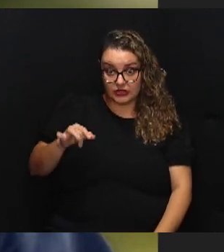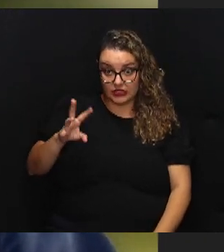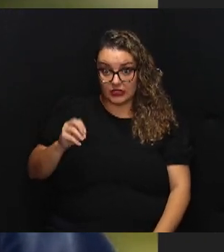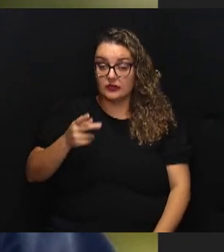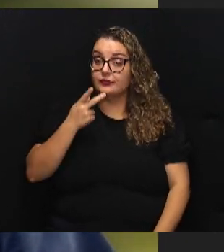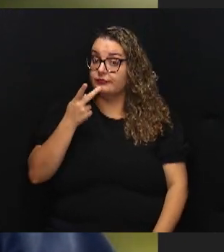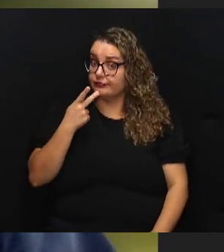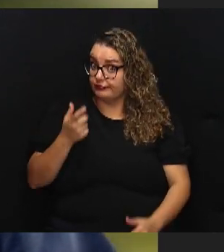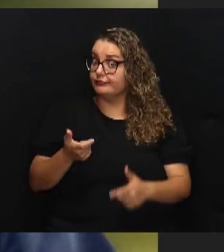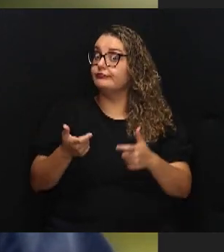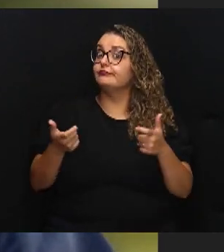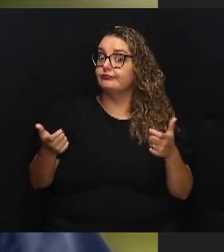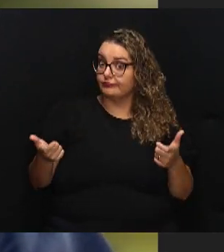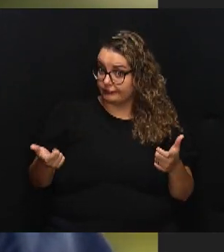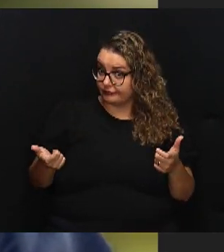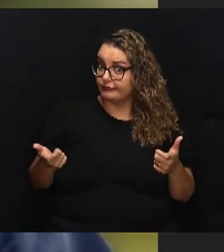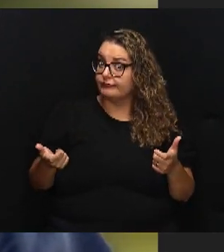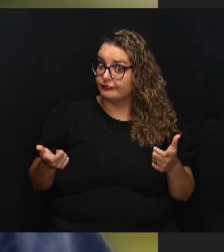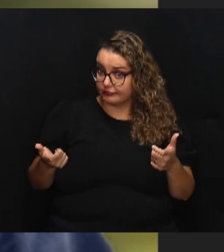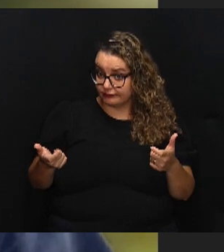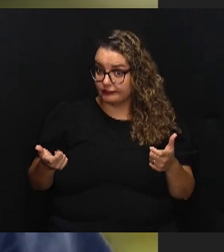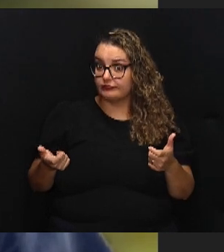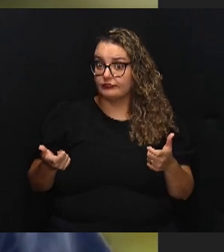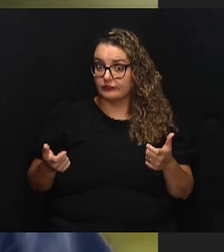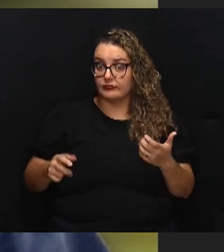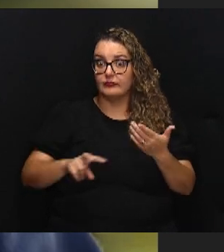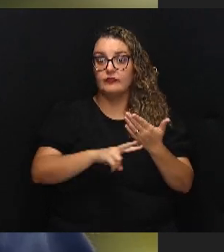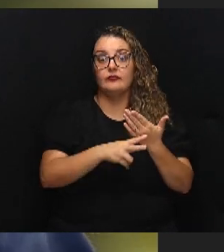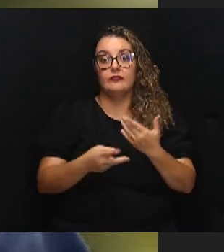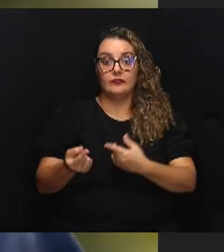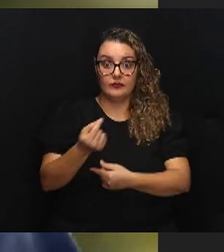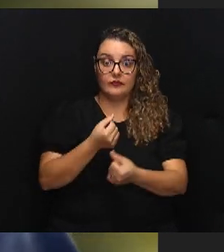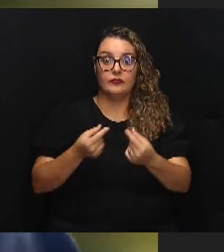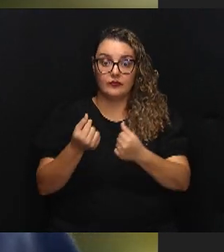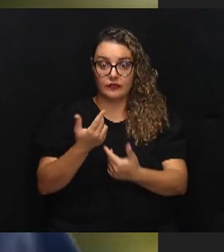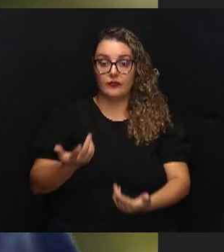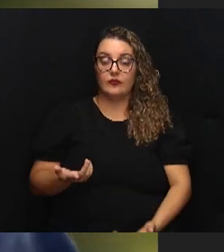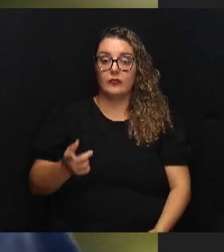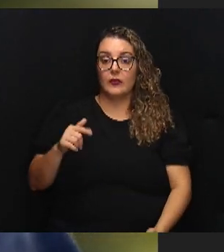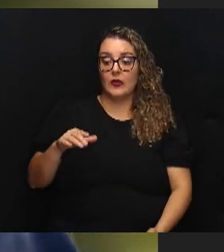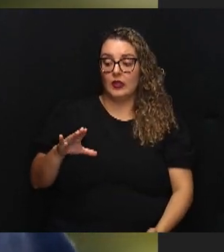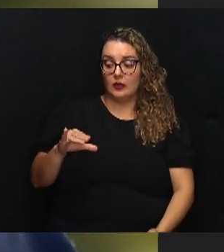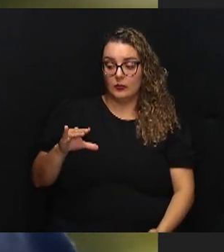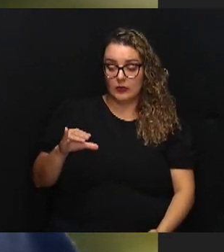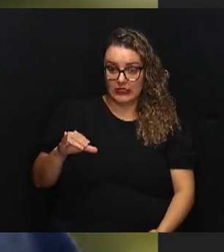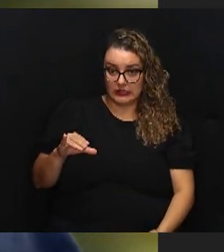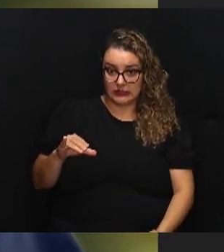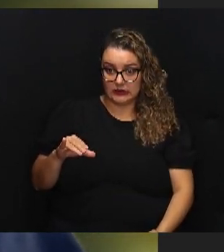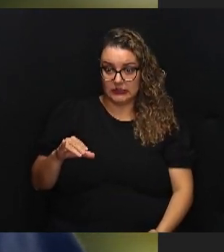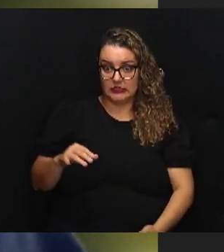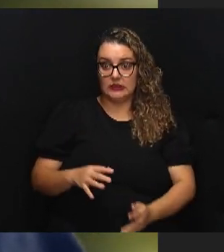falando realmente de algo que tem um impacto econômico. Então, é uma ciência